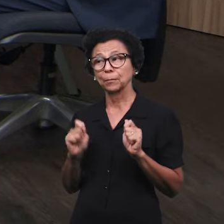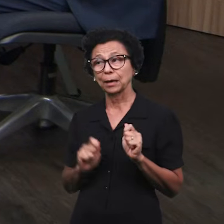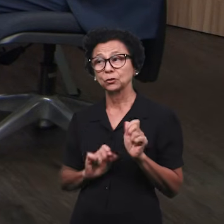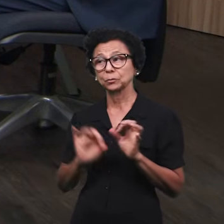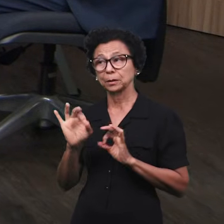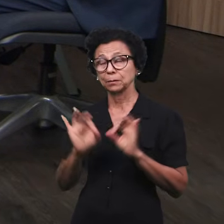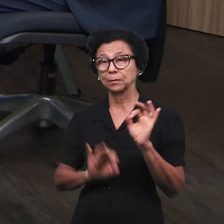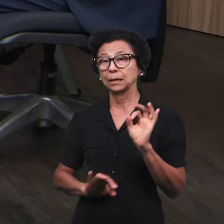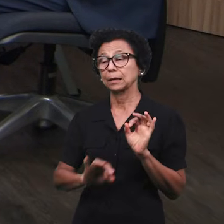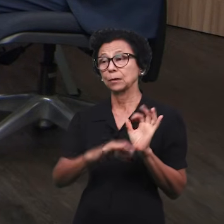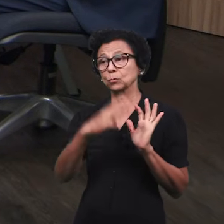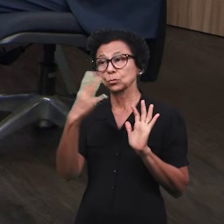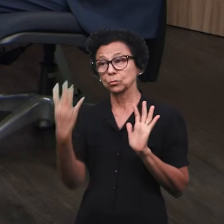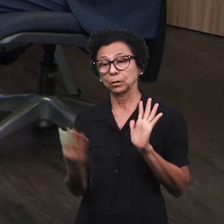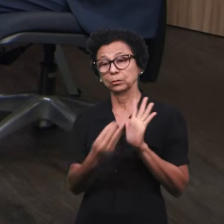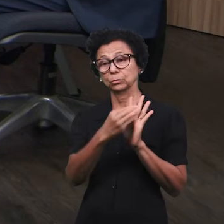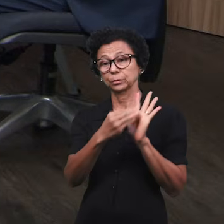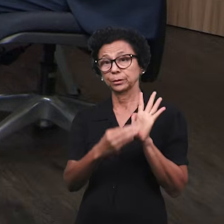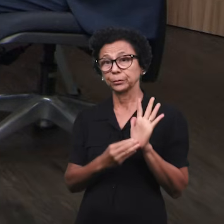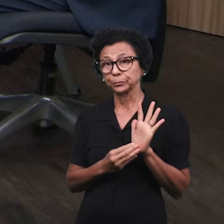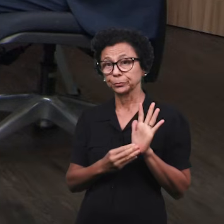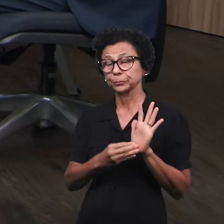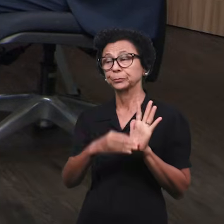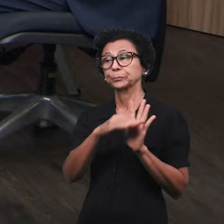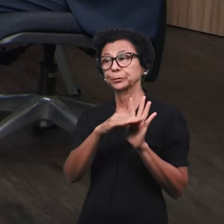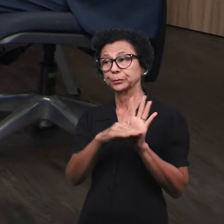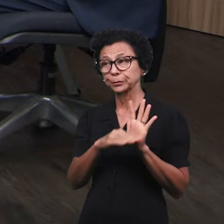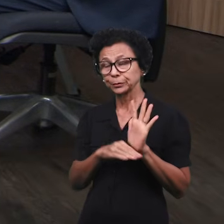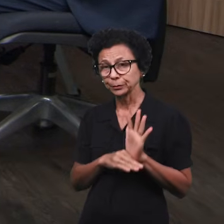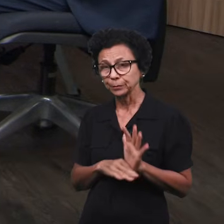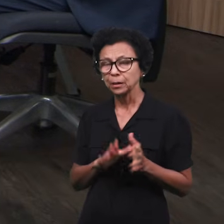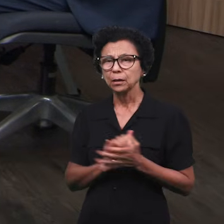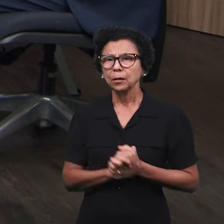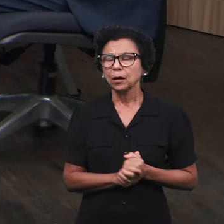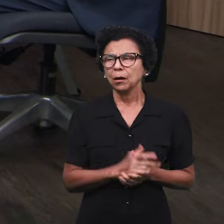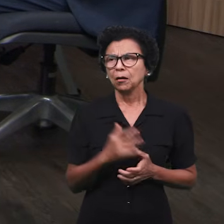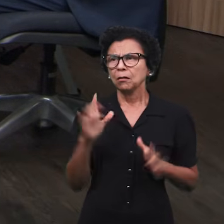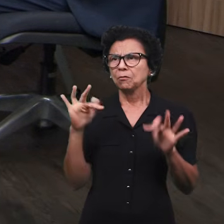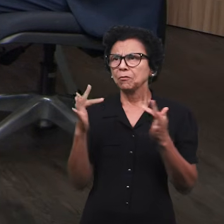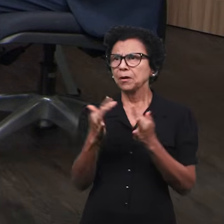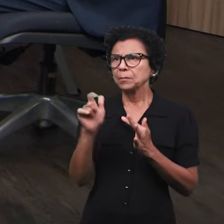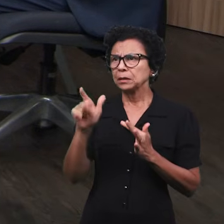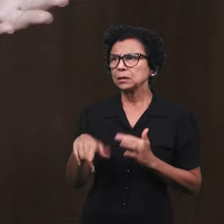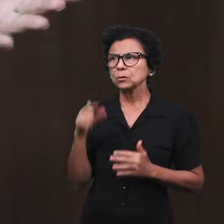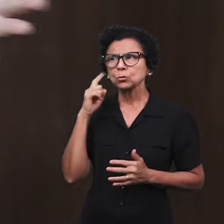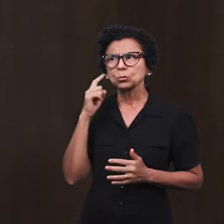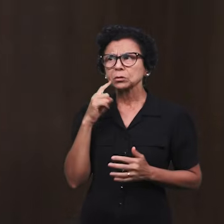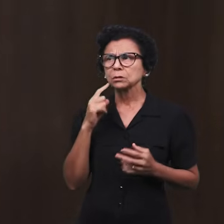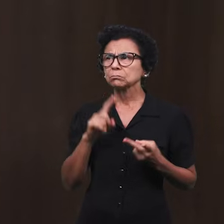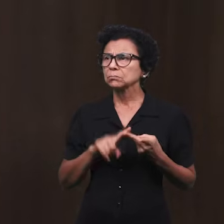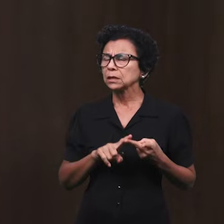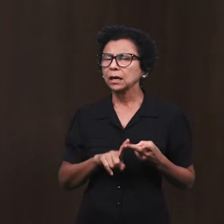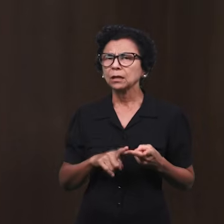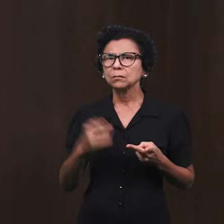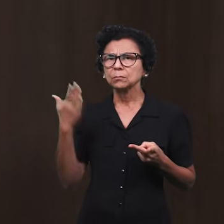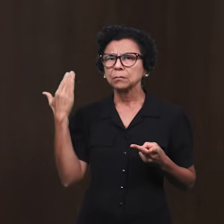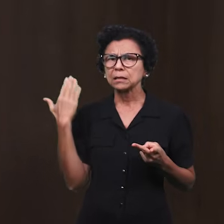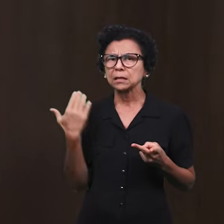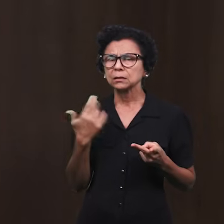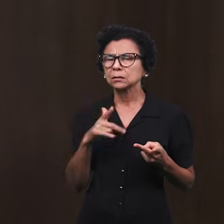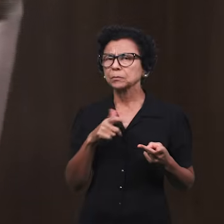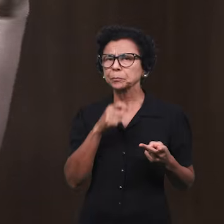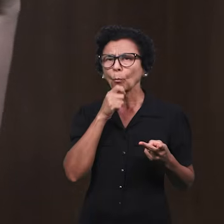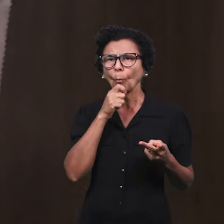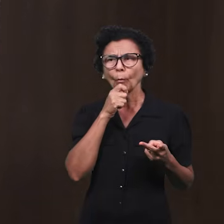embora. Porque não tenho familiar surdo, não tenho amigos surdos, não tinha na época, né? Simplesmente foi porque